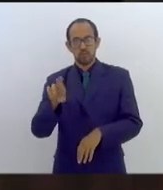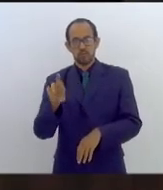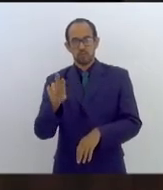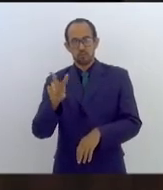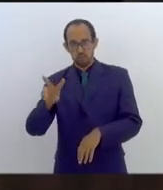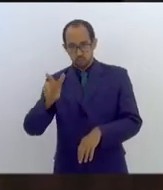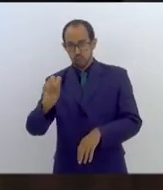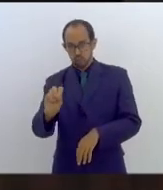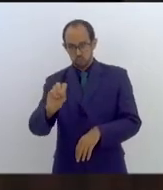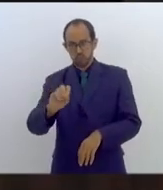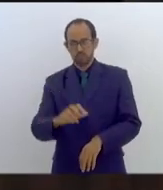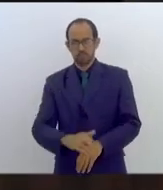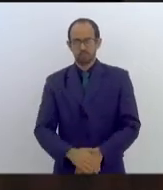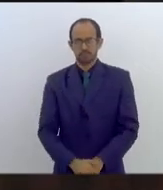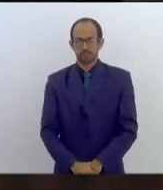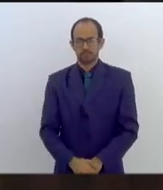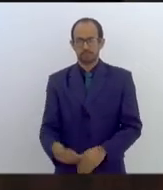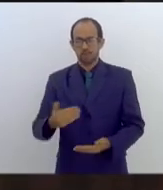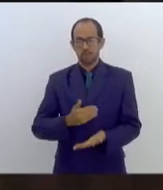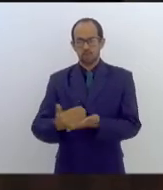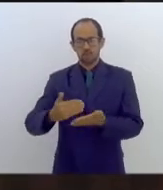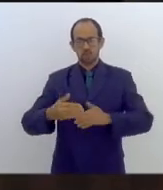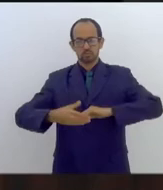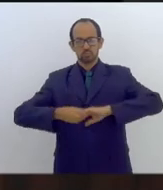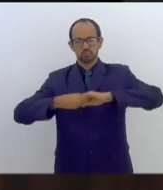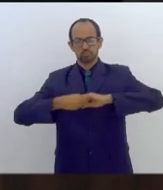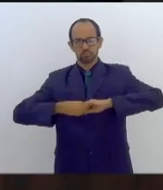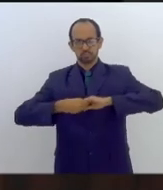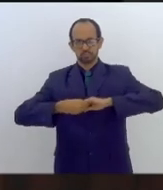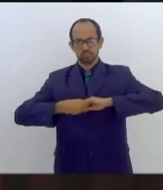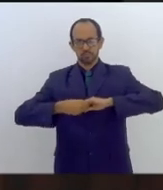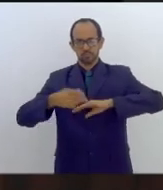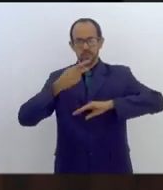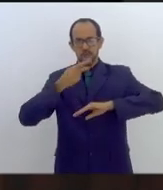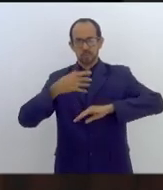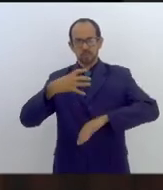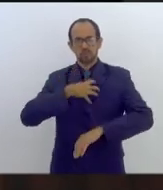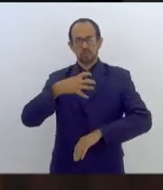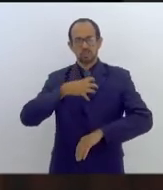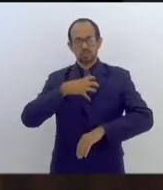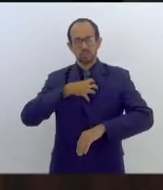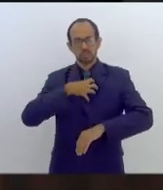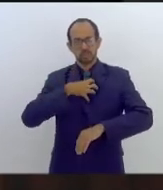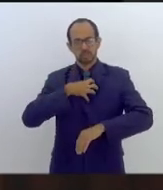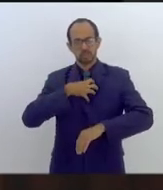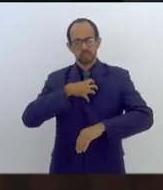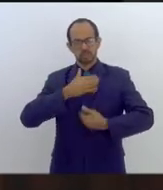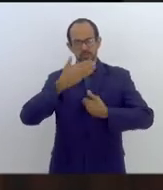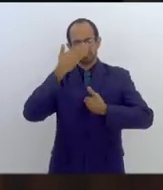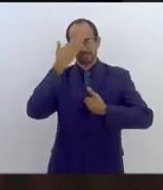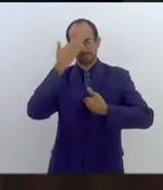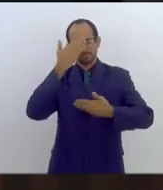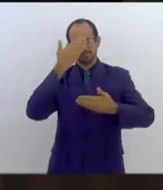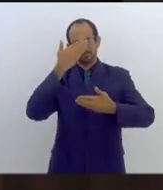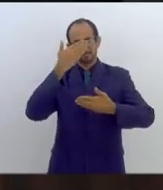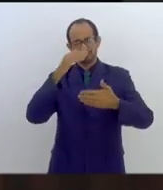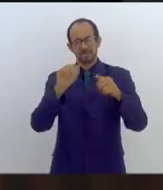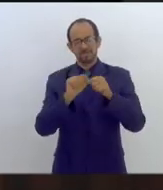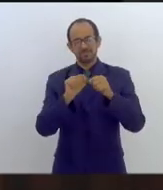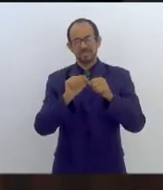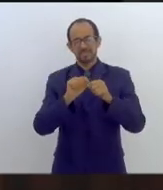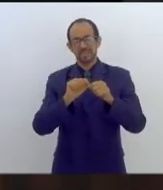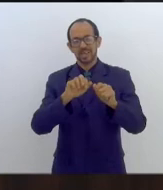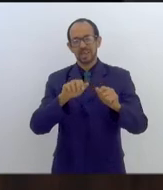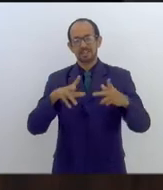começo a minha saudação expressando quanto me sinto gratificado em honrado e realizar esta